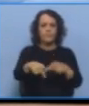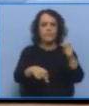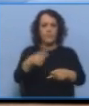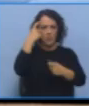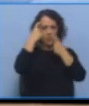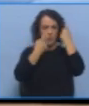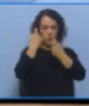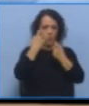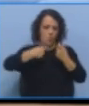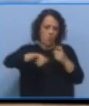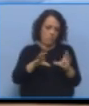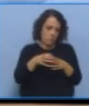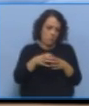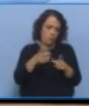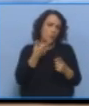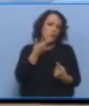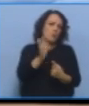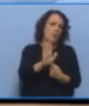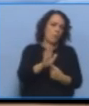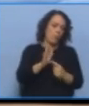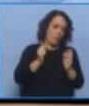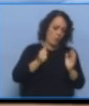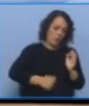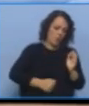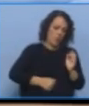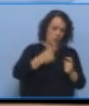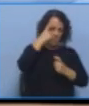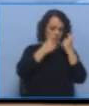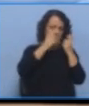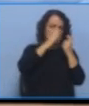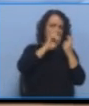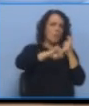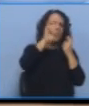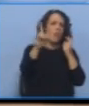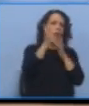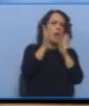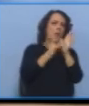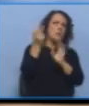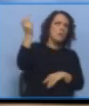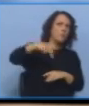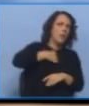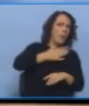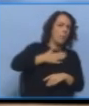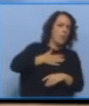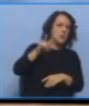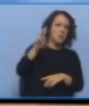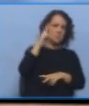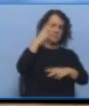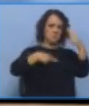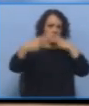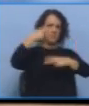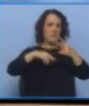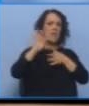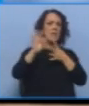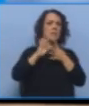enquanto católicas, por exemplo, então e se Cristo estivesse aqui e fizesse parte desta empresa, como é que isto seria? Como é que reagiria? Que tipo de critério